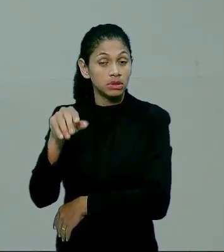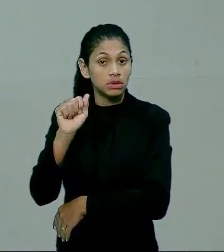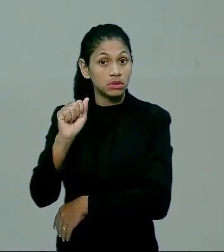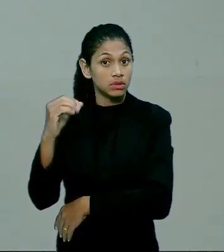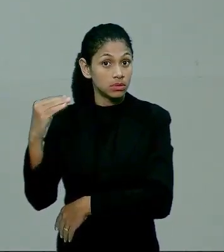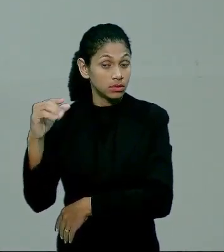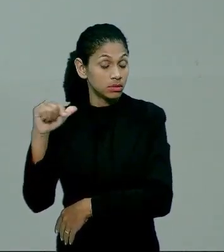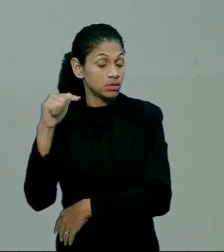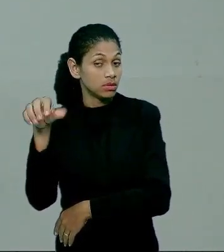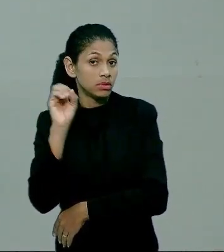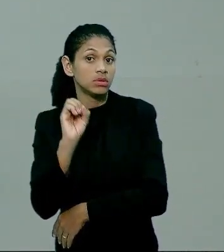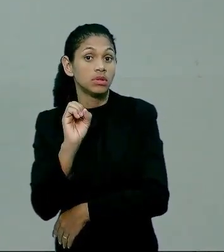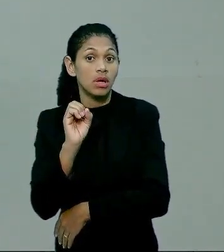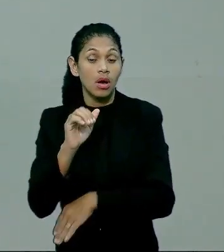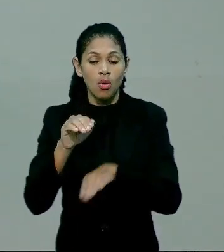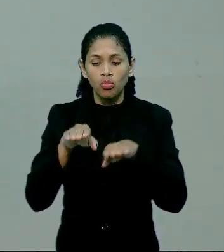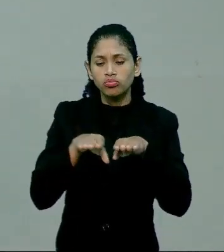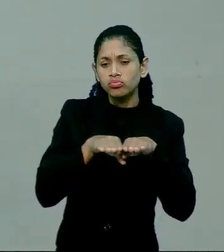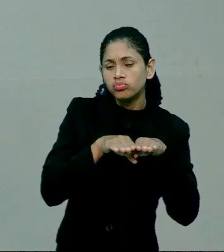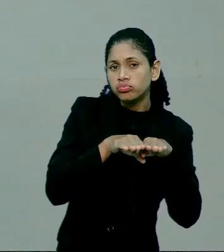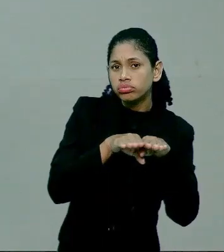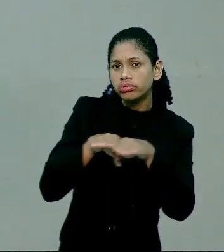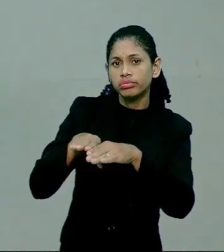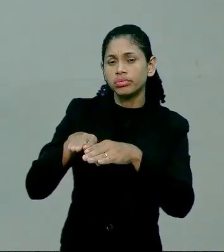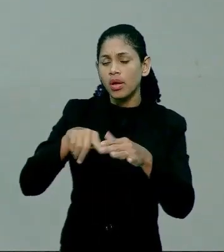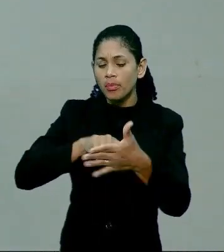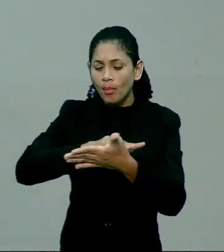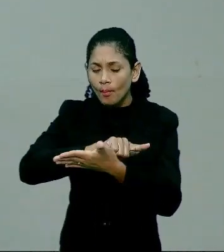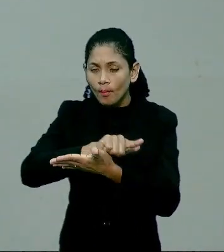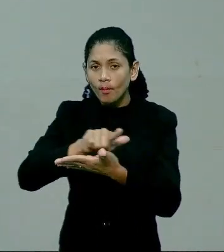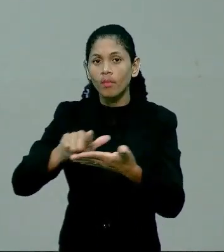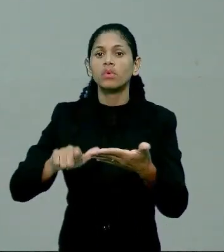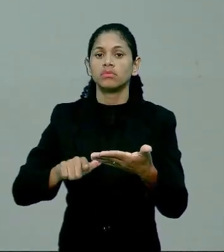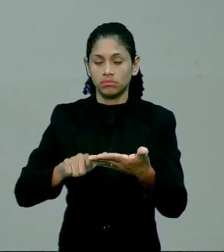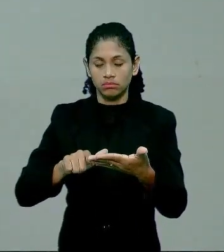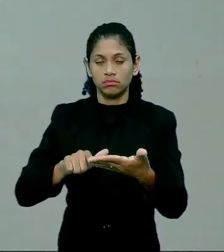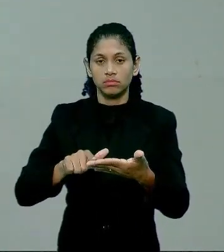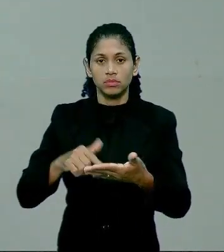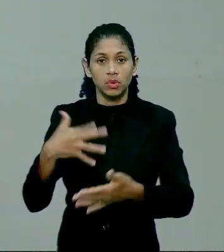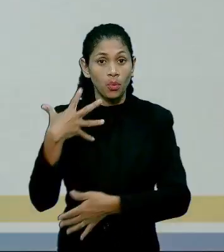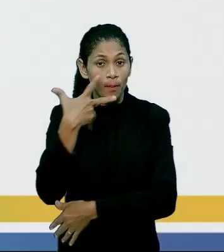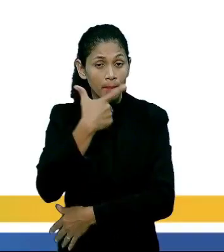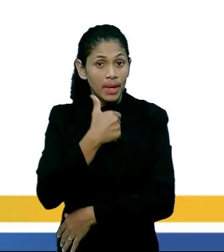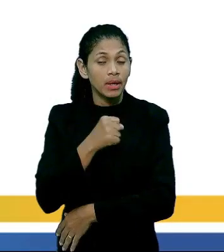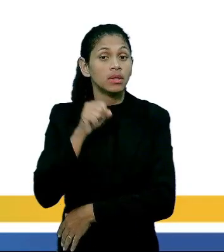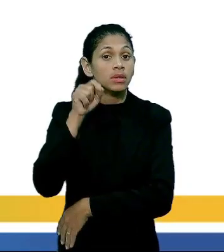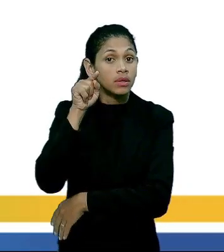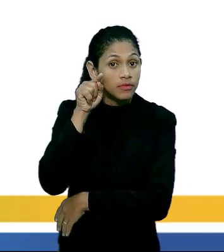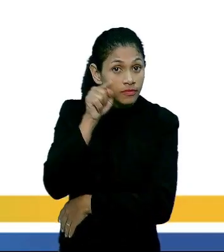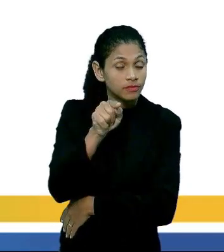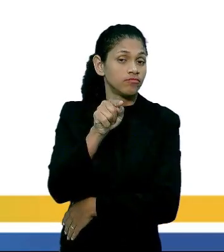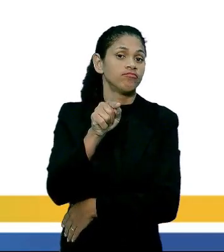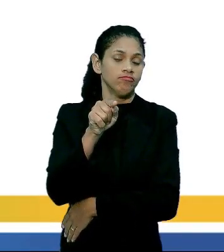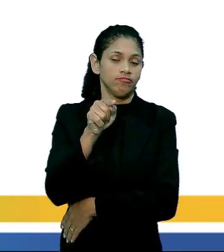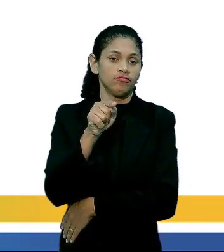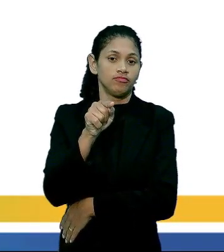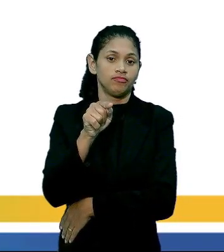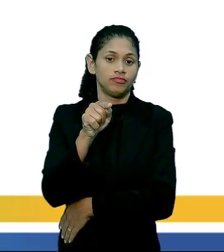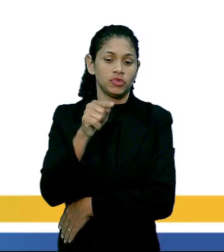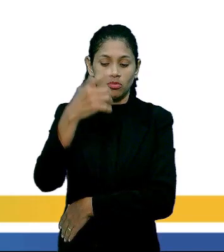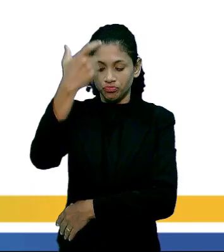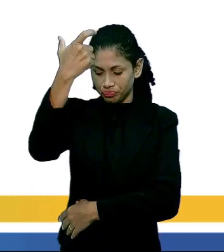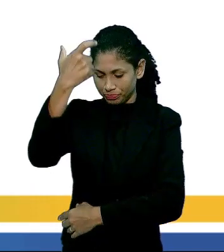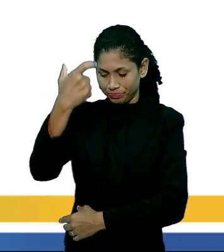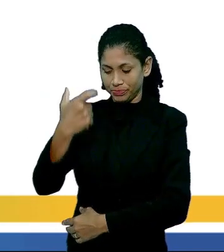naturalmente. Tranquilo? Então, o belo é ser você. Então, seja você. E aí, esse é o direcionamento de Carlotti. Já